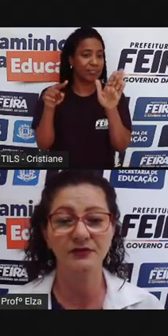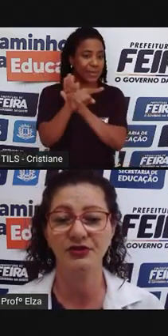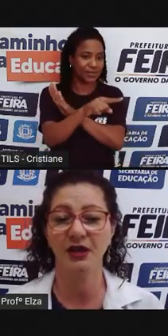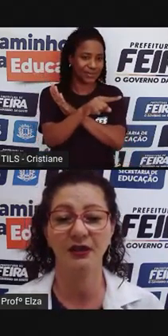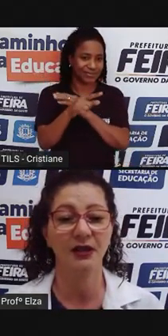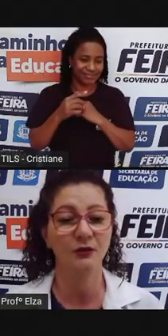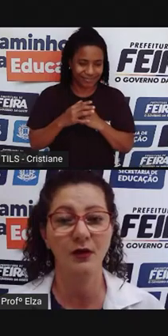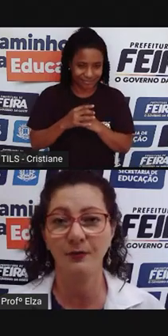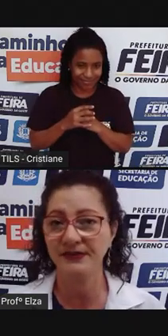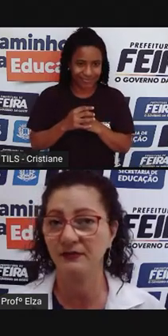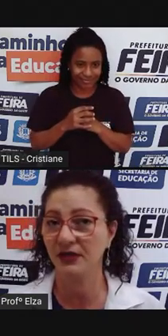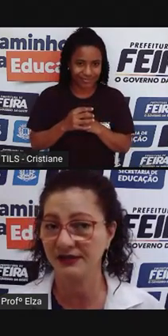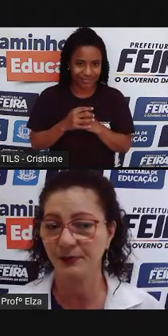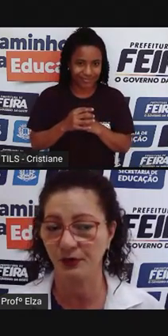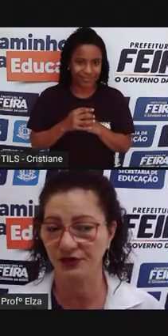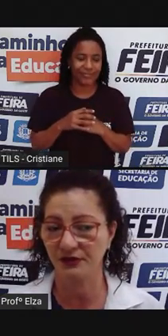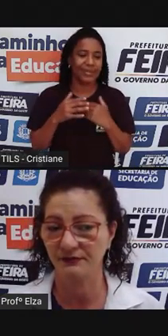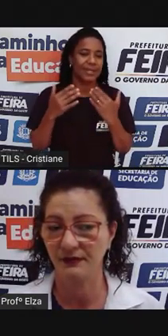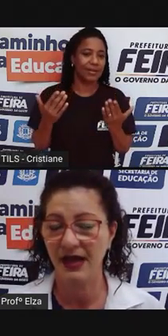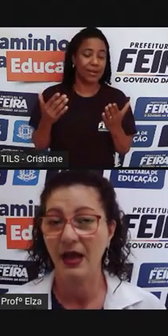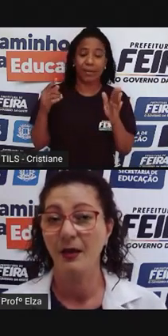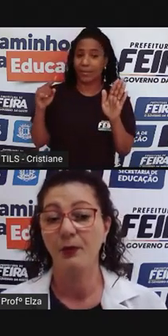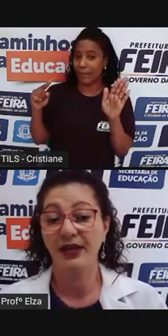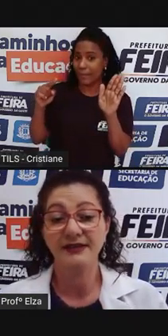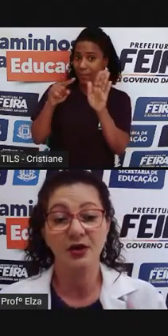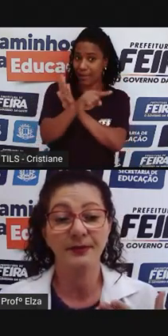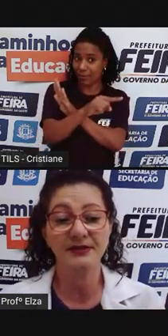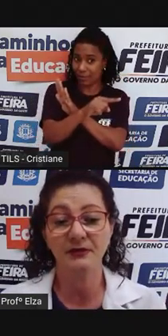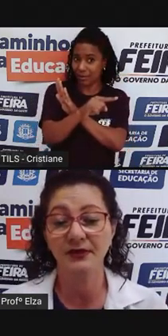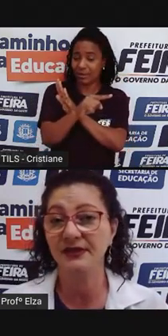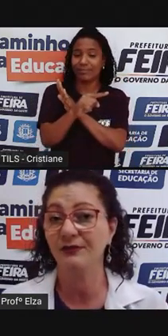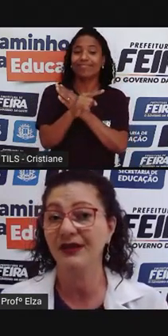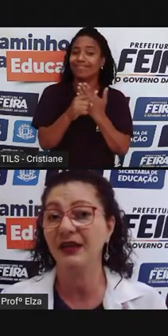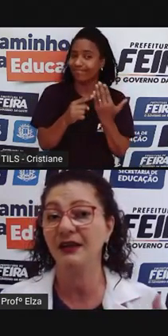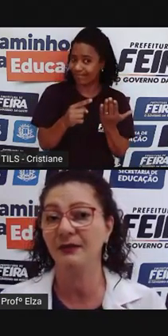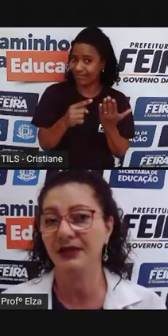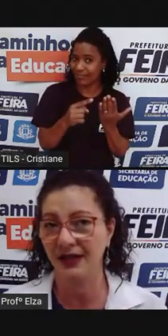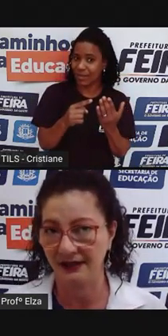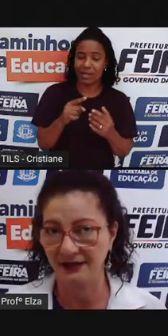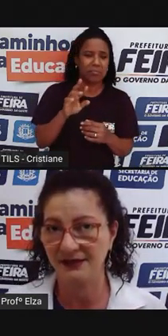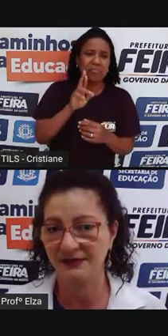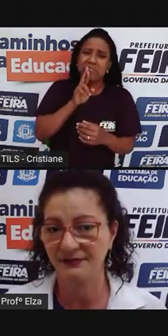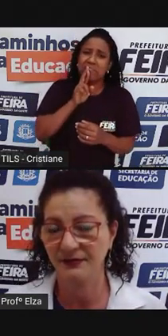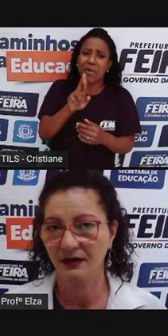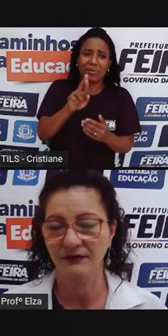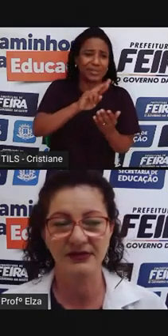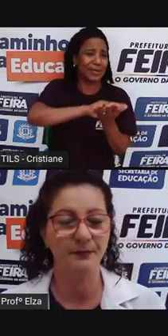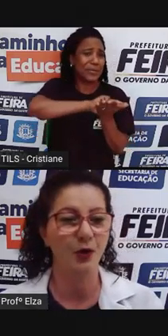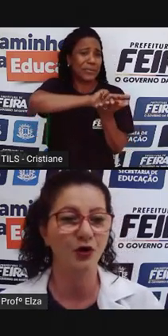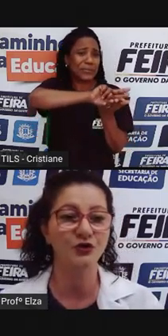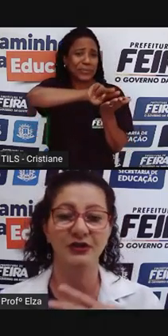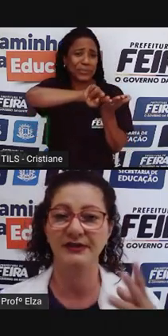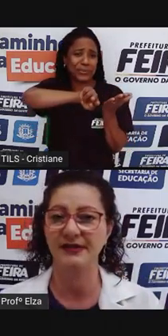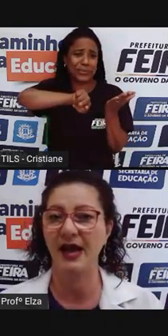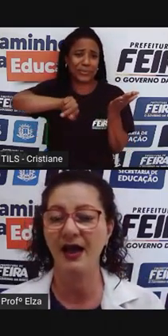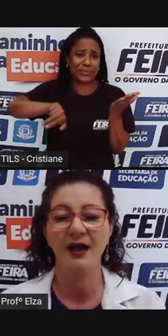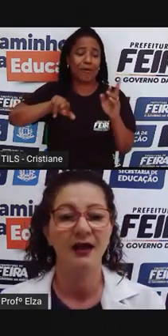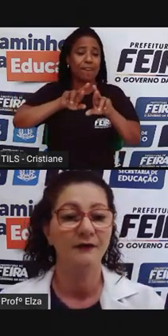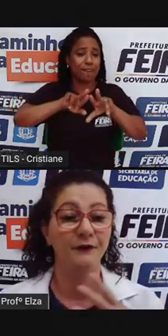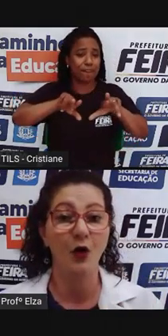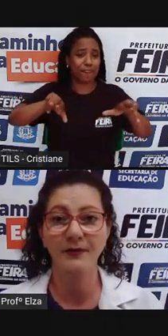não sugere nenhuma opção de resposta, porque as opções são ilimitadas. Você pode